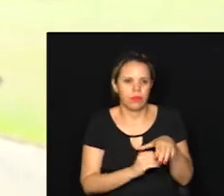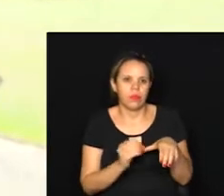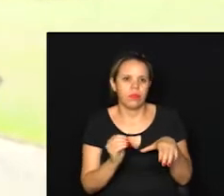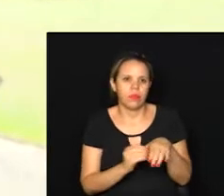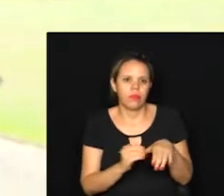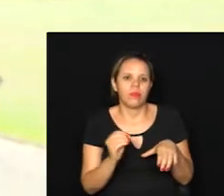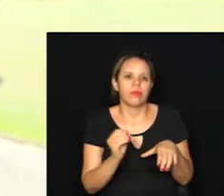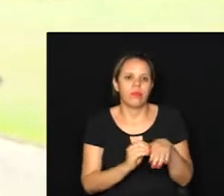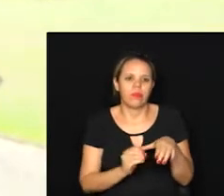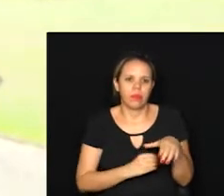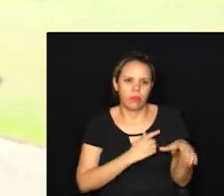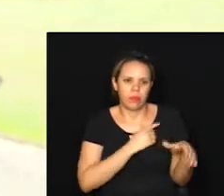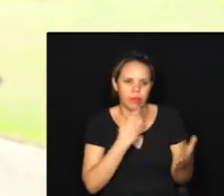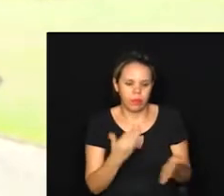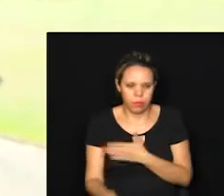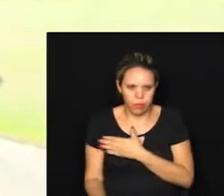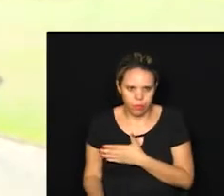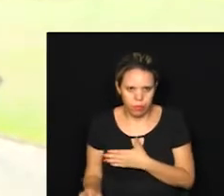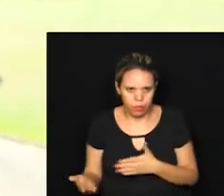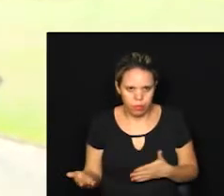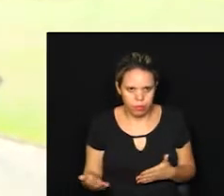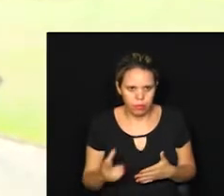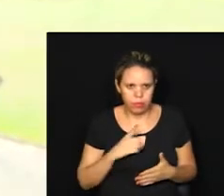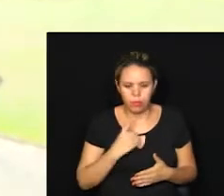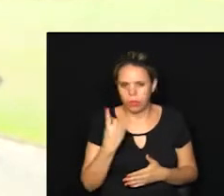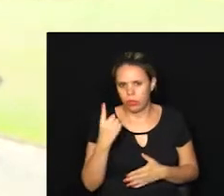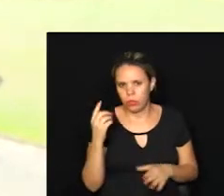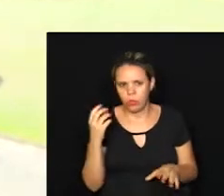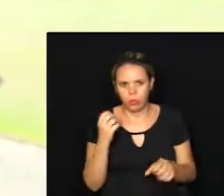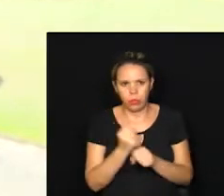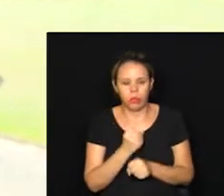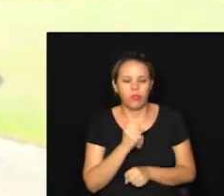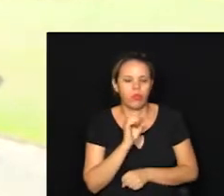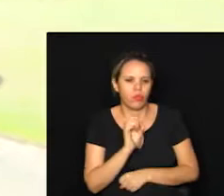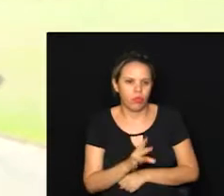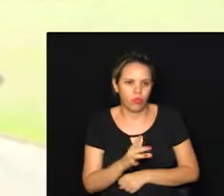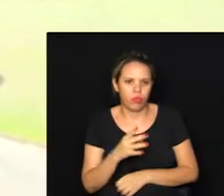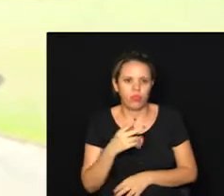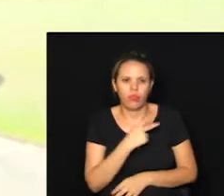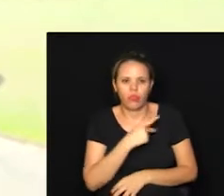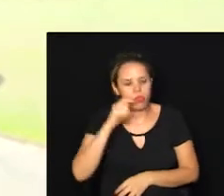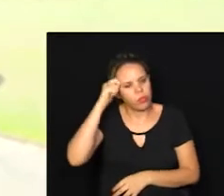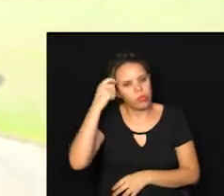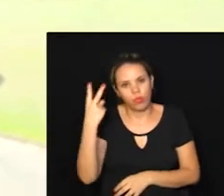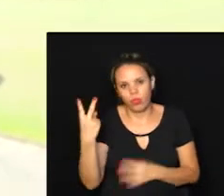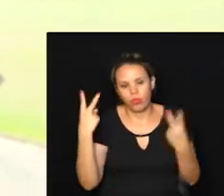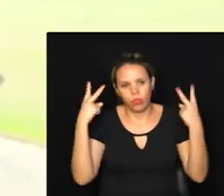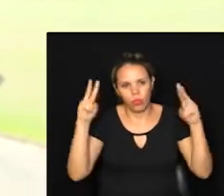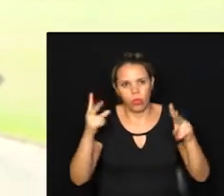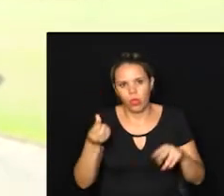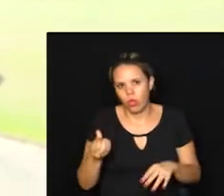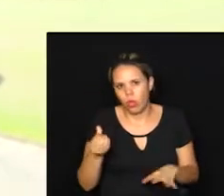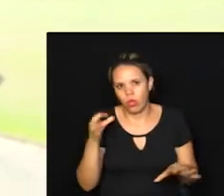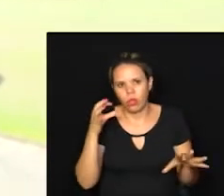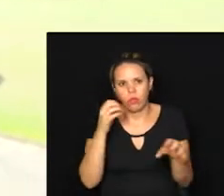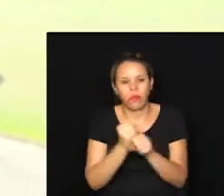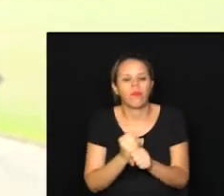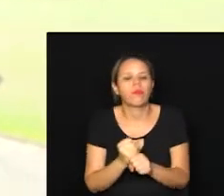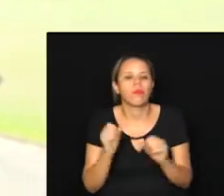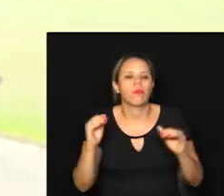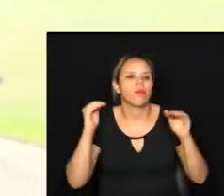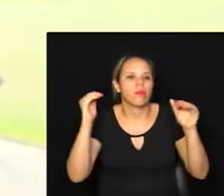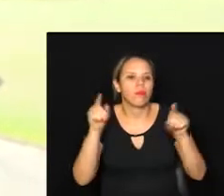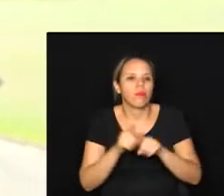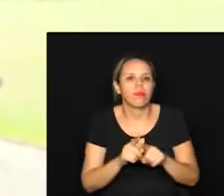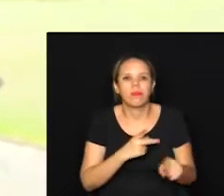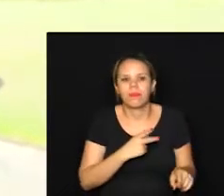empate o Guarani perdeu nos pênaltis, portanto tinha 1 ponto só. E a Ponte vinha de 2 vitórias, 6 pontos. Aí no Brinco de Ouro